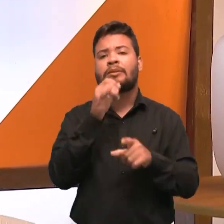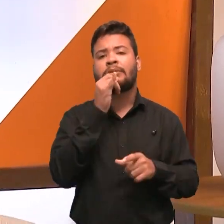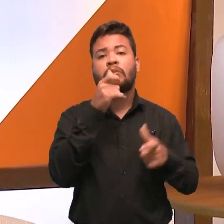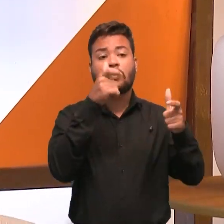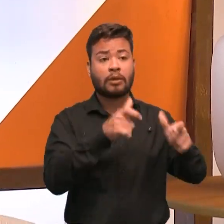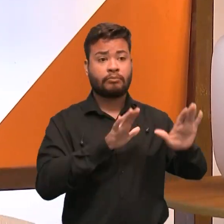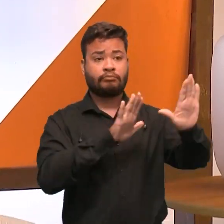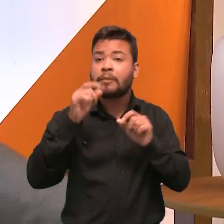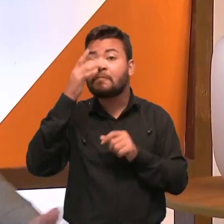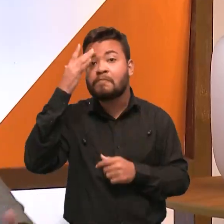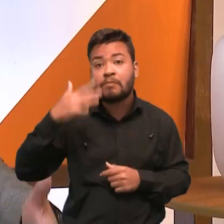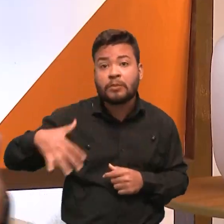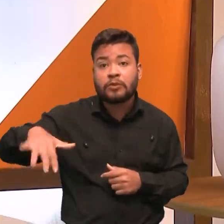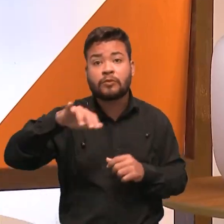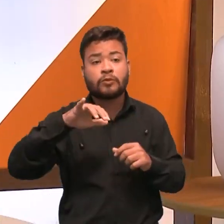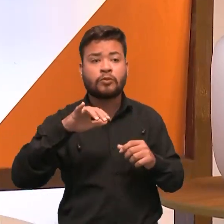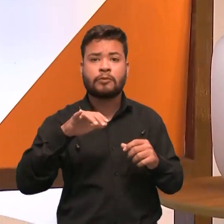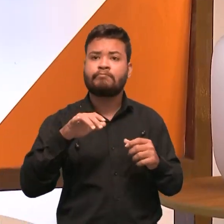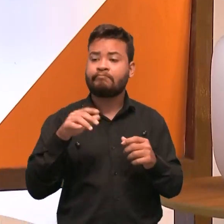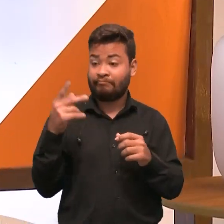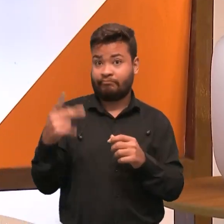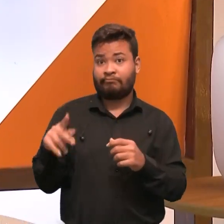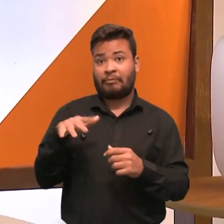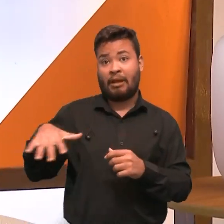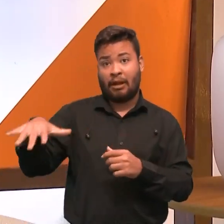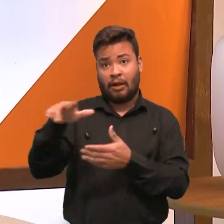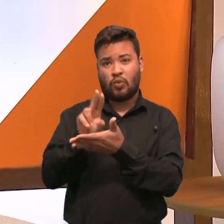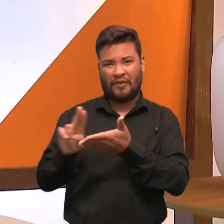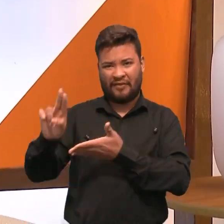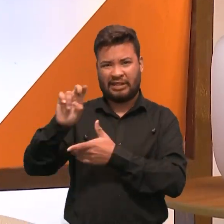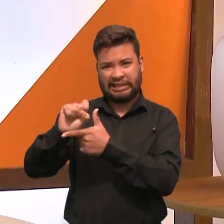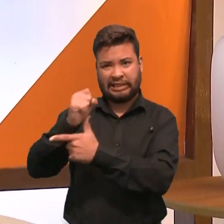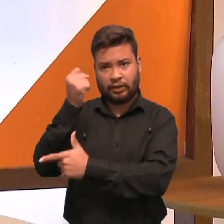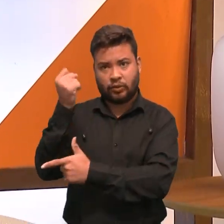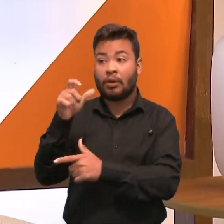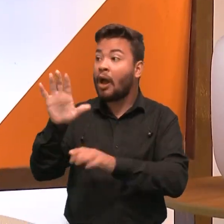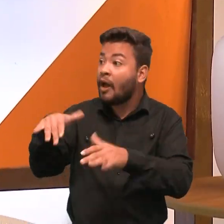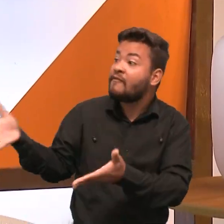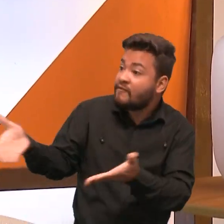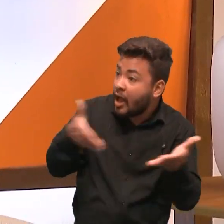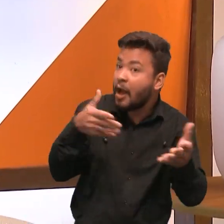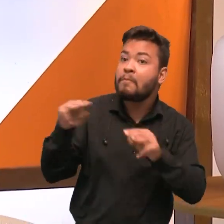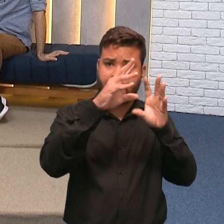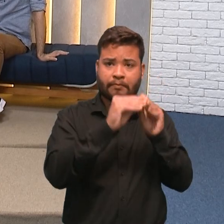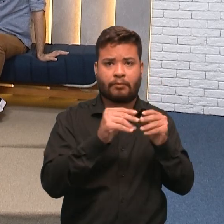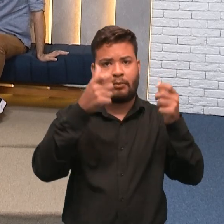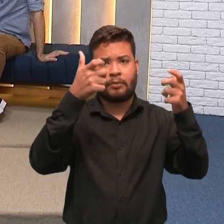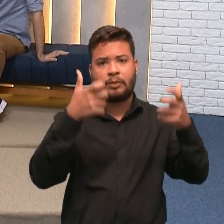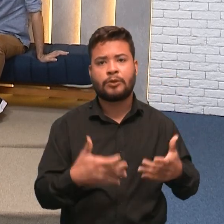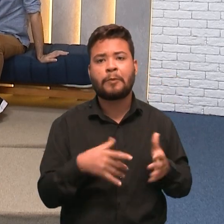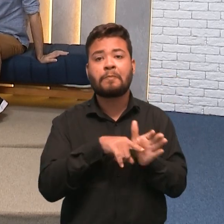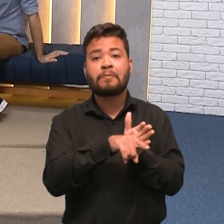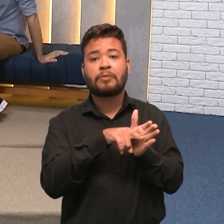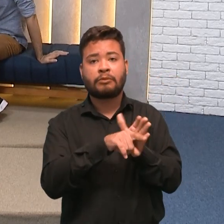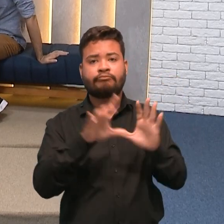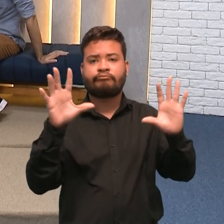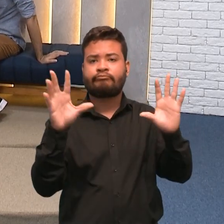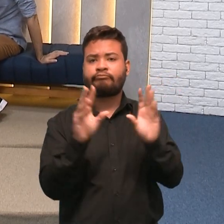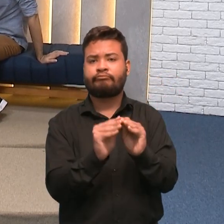essa perspectiva. A partir de uma teorização bastante contemporânea da museologia, que é a chamada